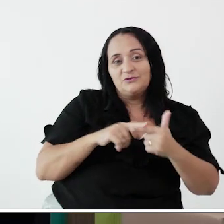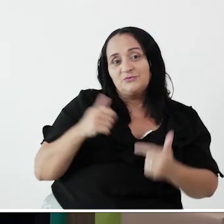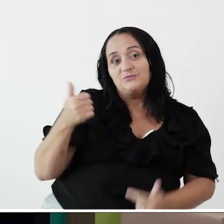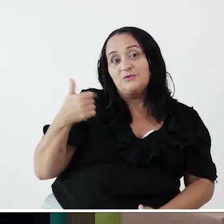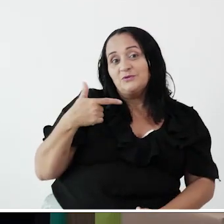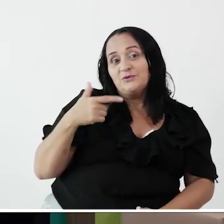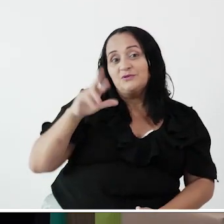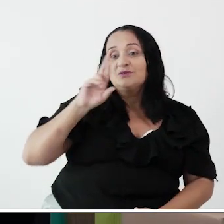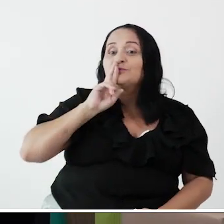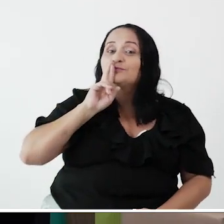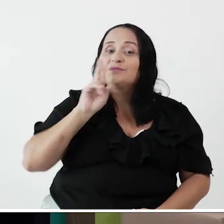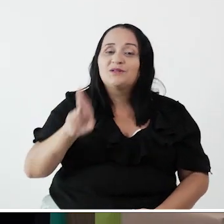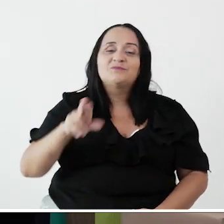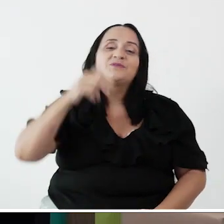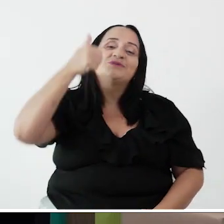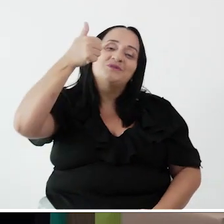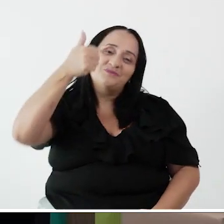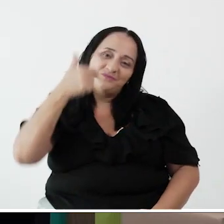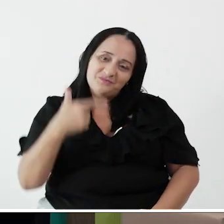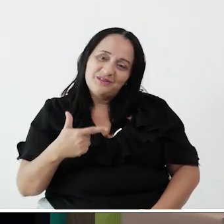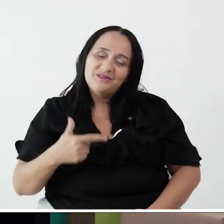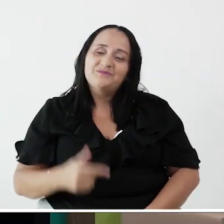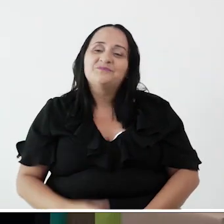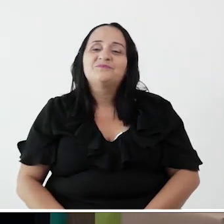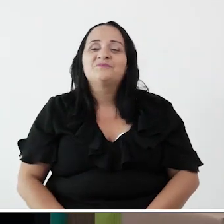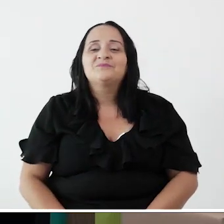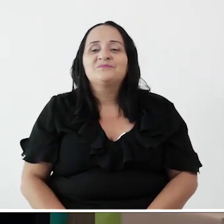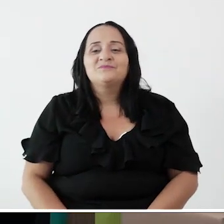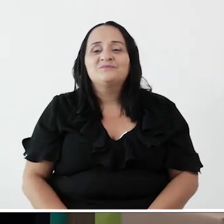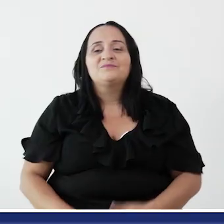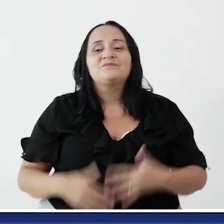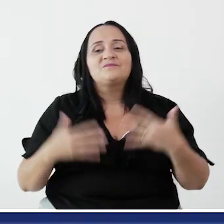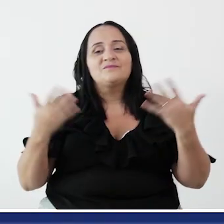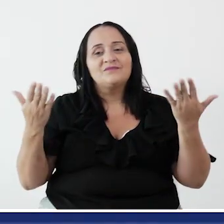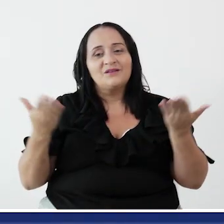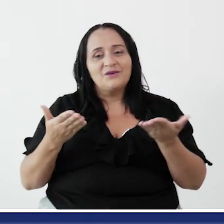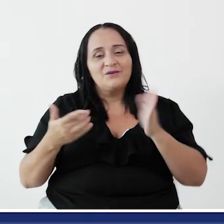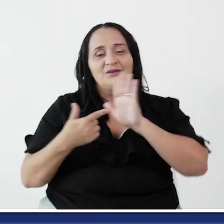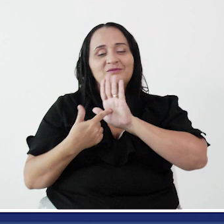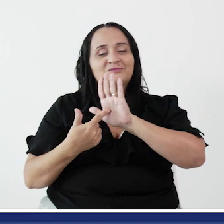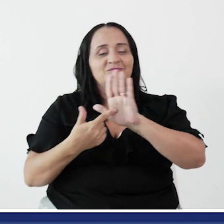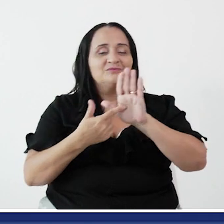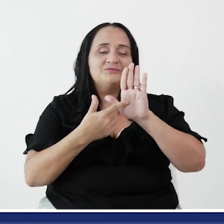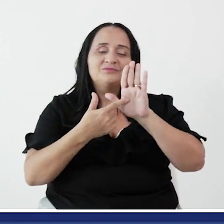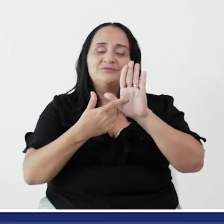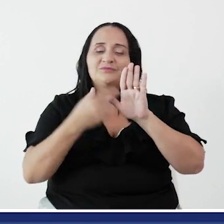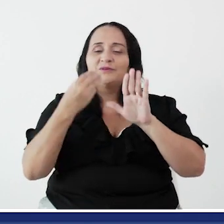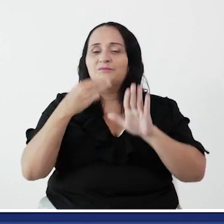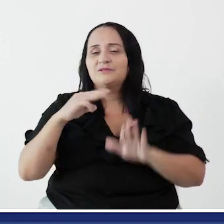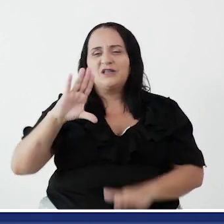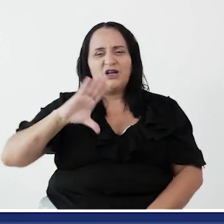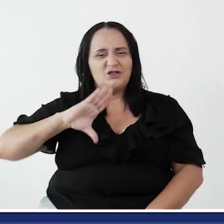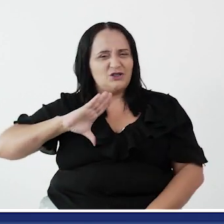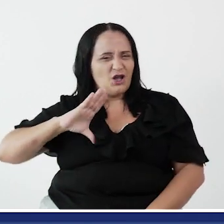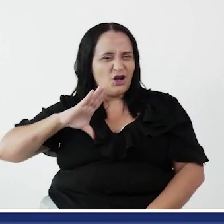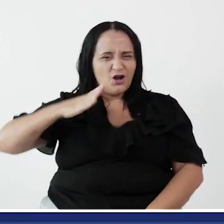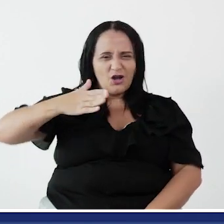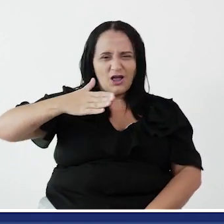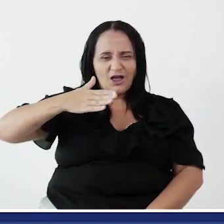e 24 dividido por 12, que daria 1/2. E vou deixar para vocês uma linda mensagem.